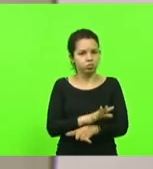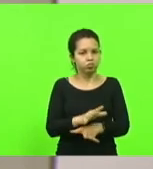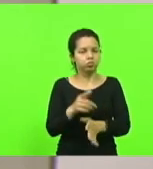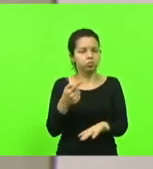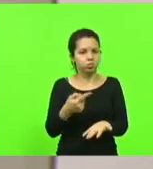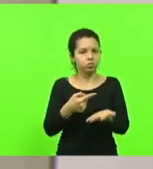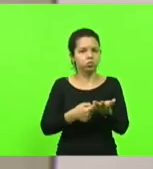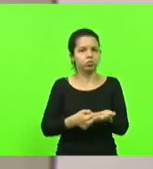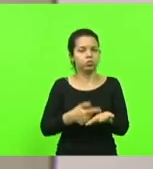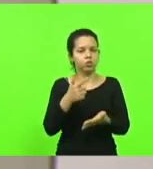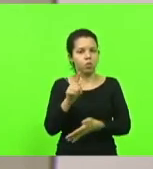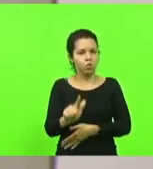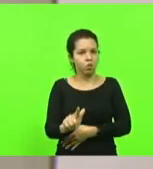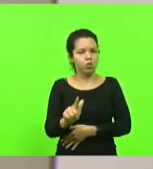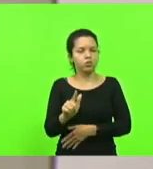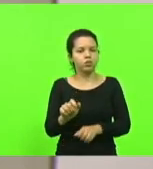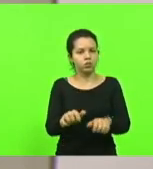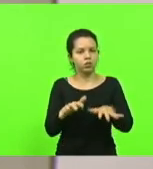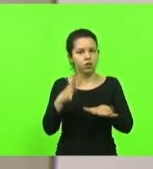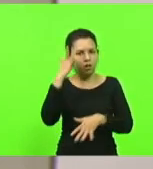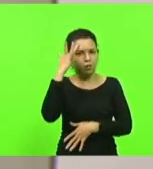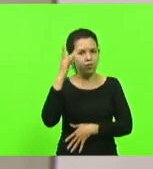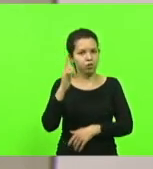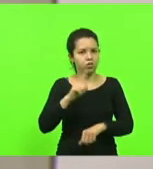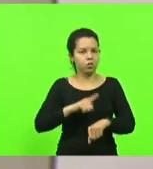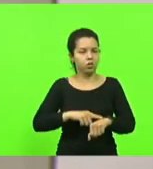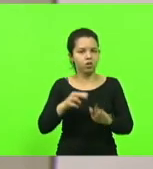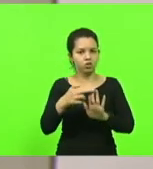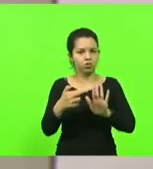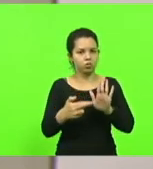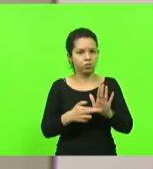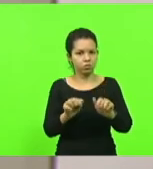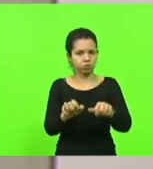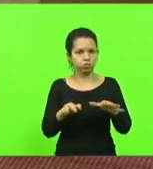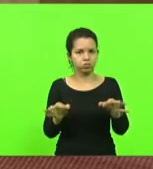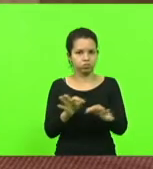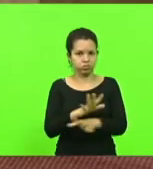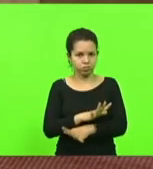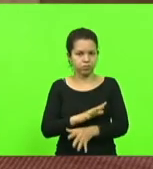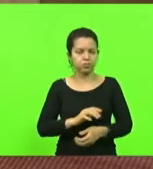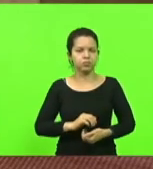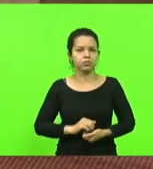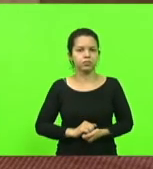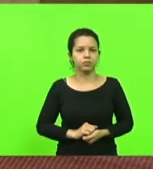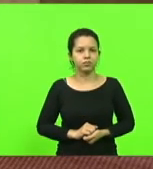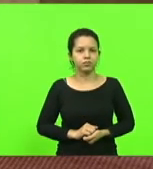convoca outra sessão ordinária para amanhã, no horário regimental. Está encerrada a presente sessão.